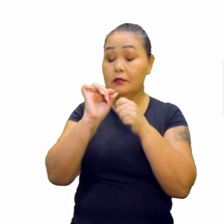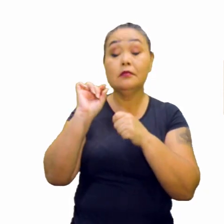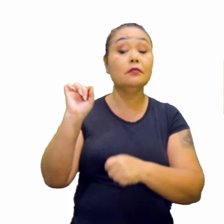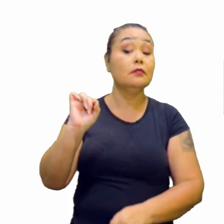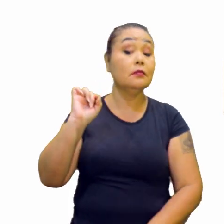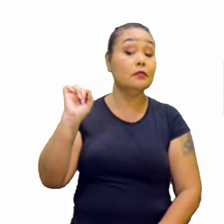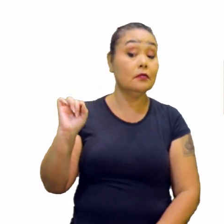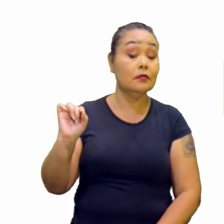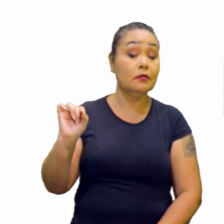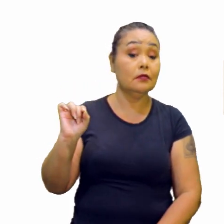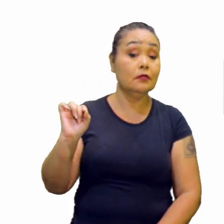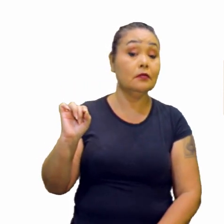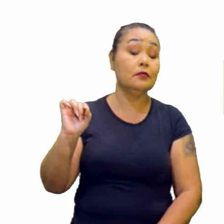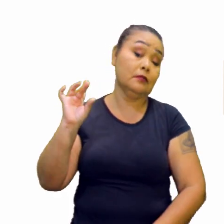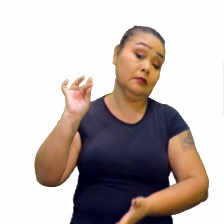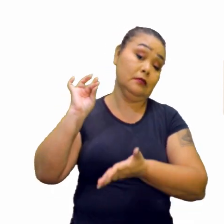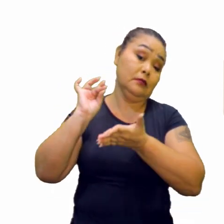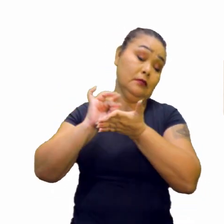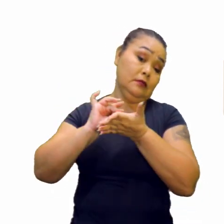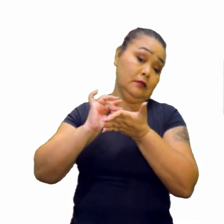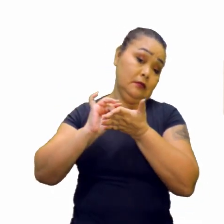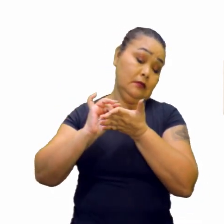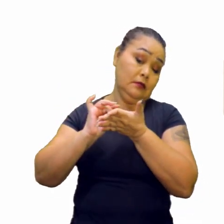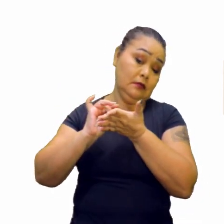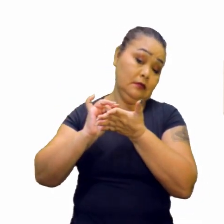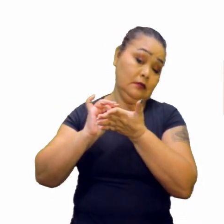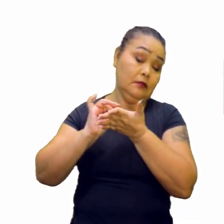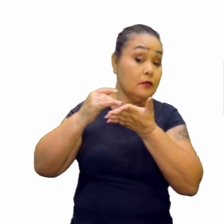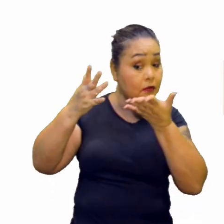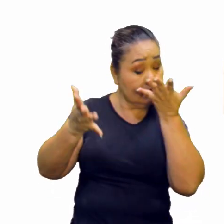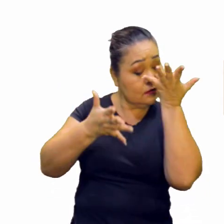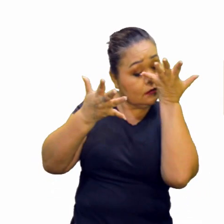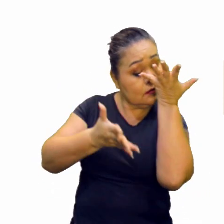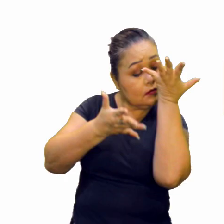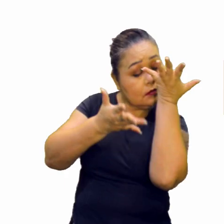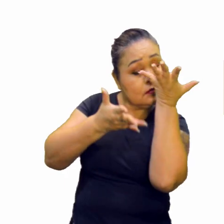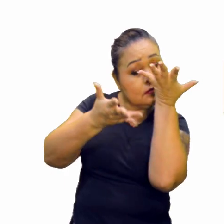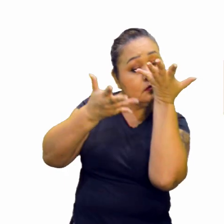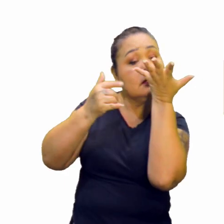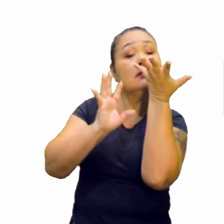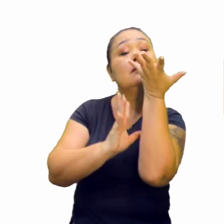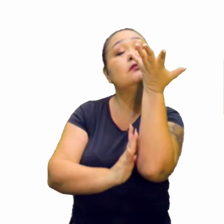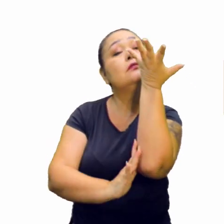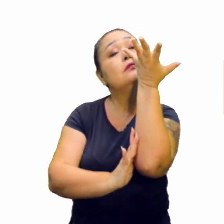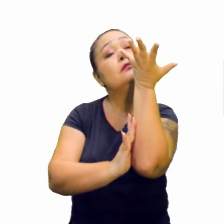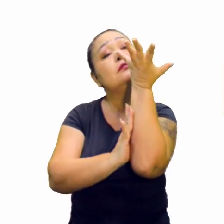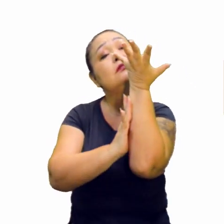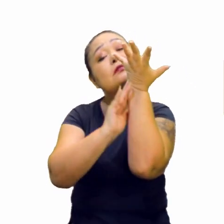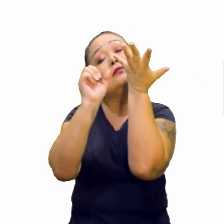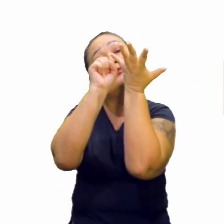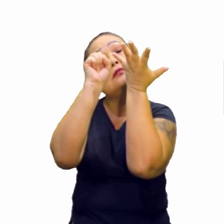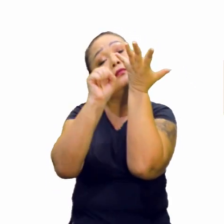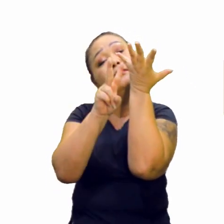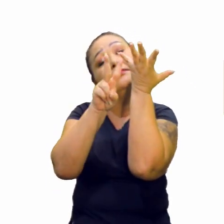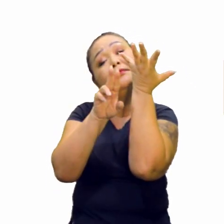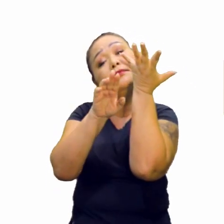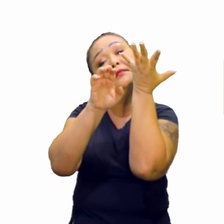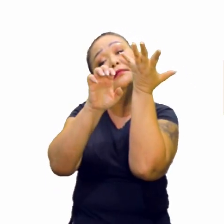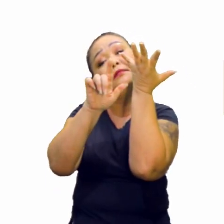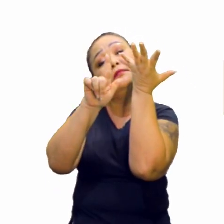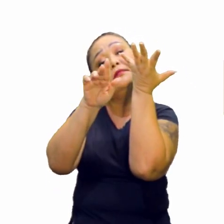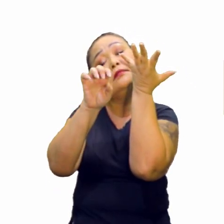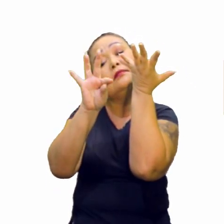verdade, vai consistir em estimular, em formar um sistema vegetativo lenhoso e